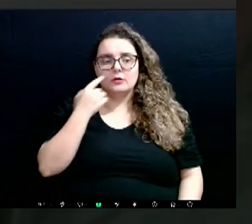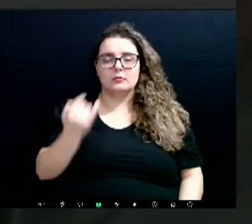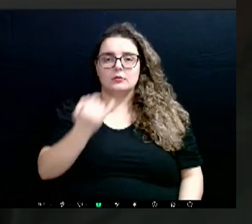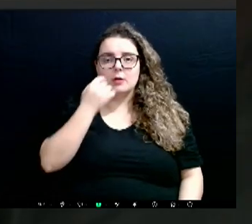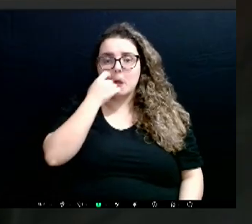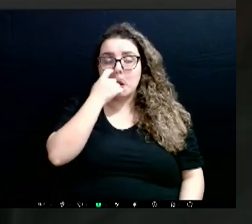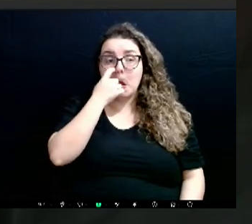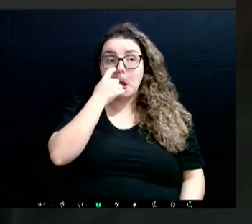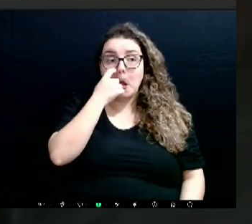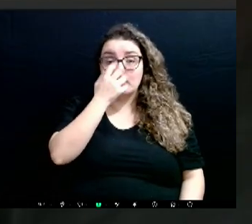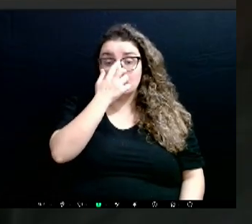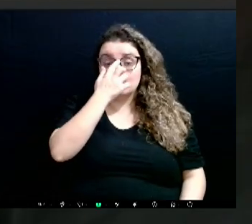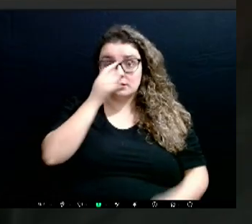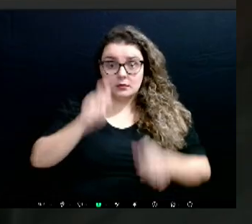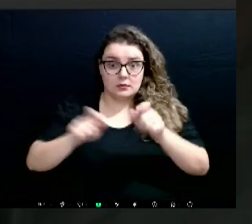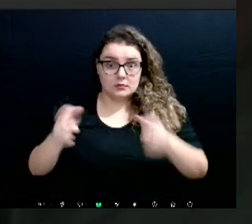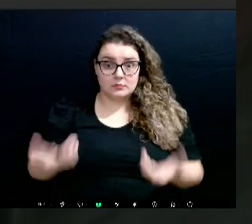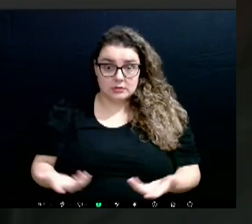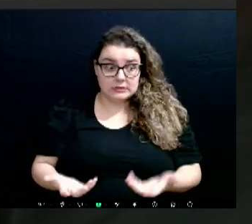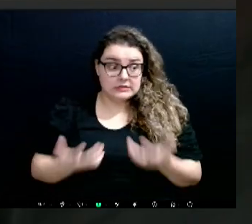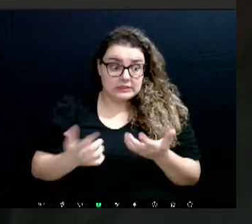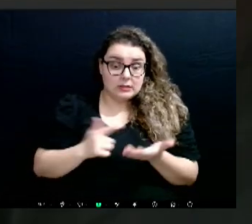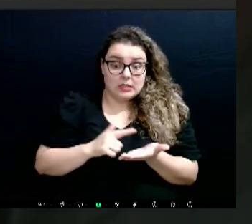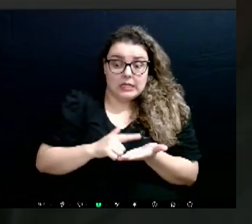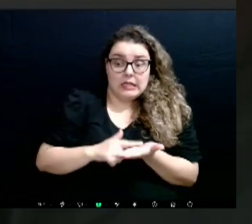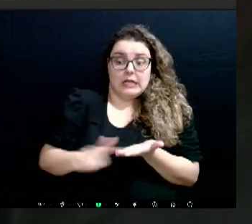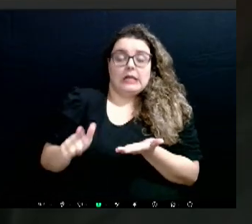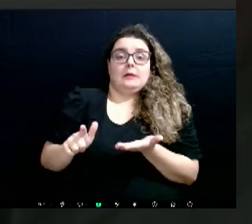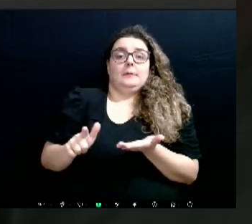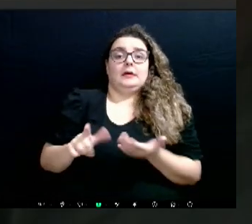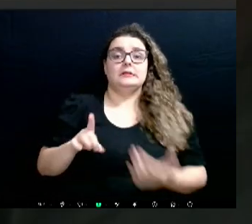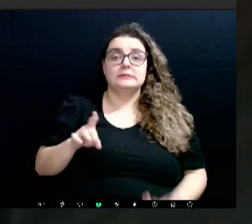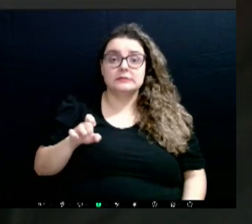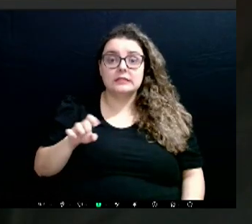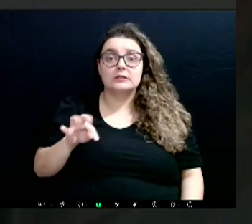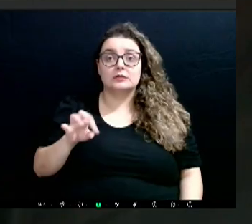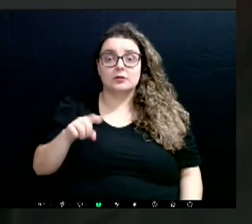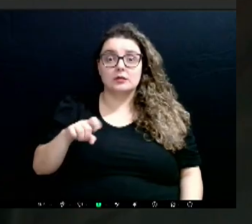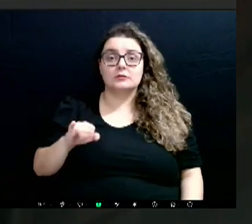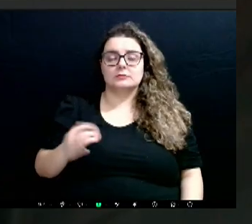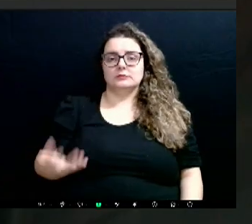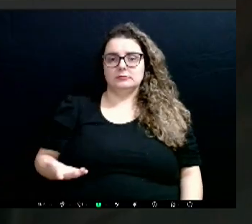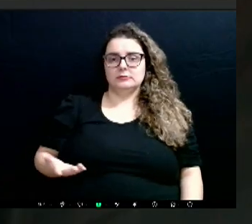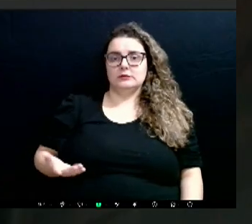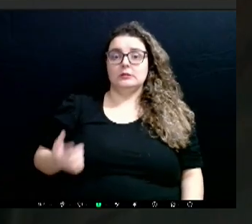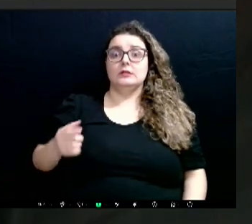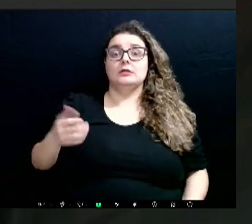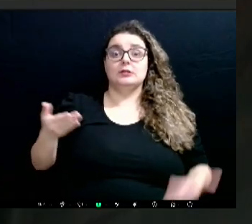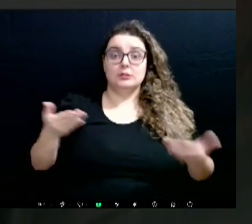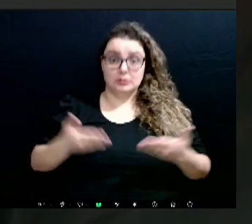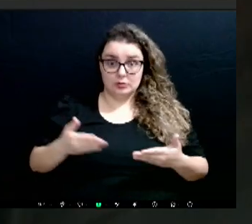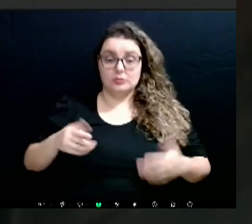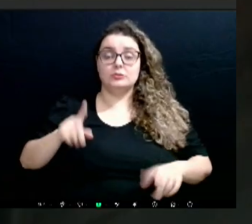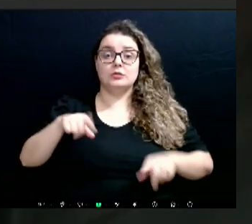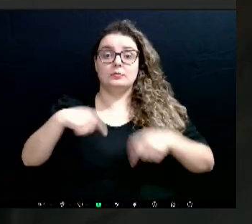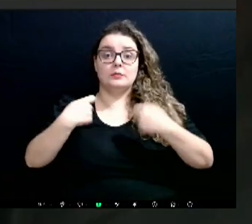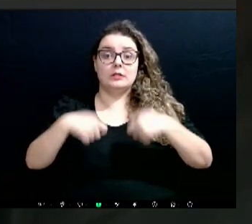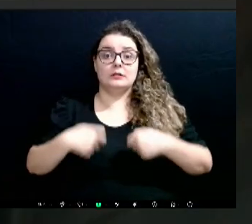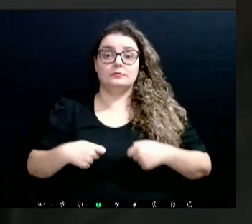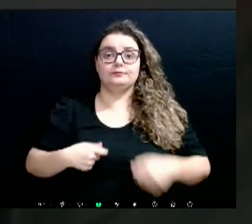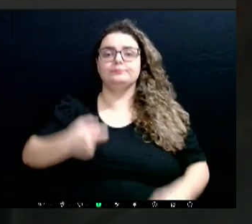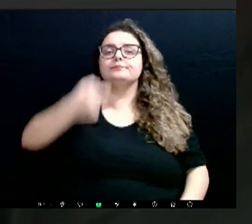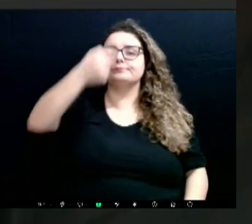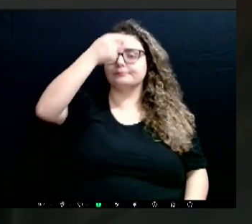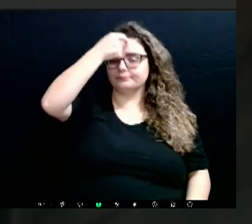buscando esse detox, né? E essa matéria destaca que hoje é necessário ter uma consciência